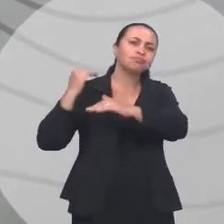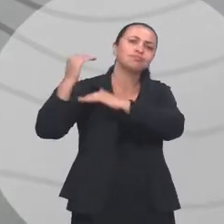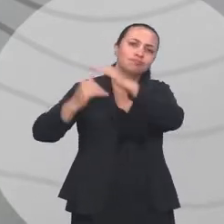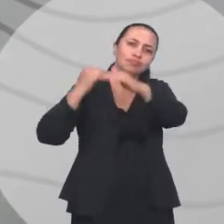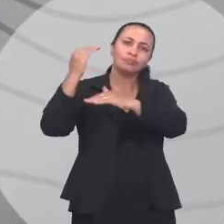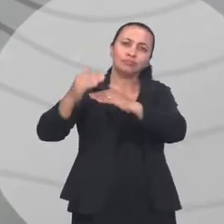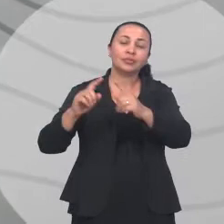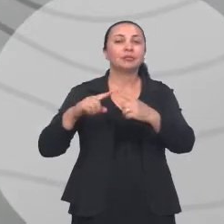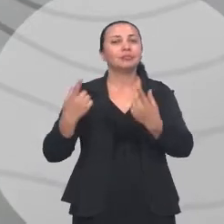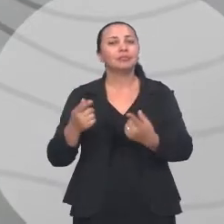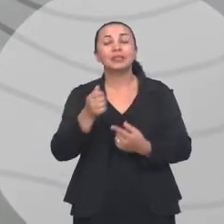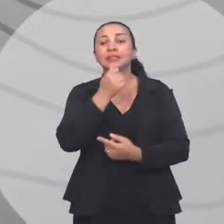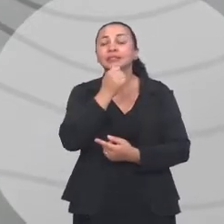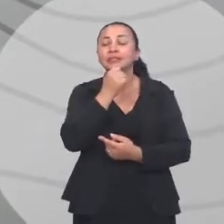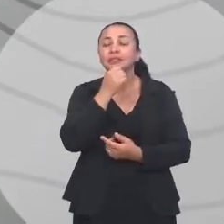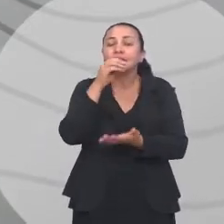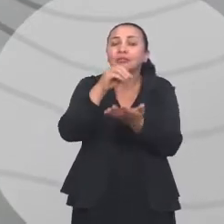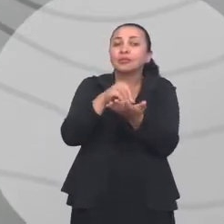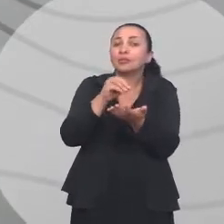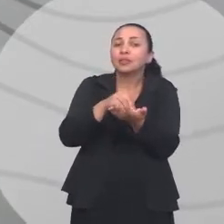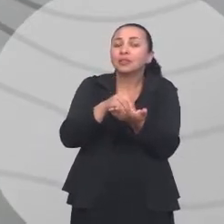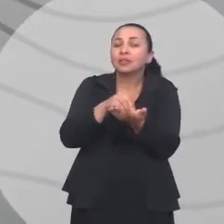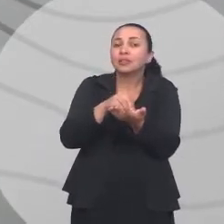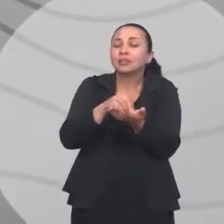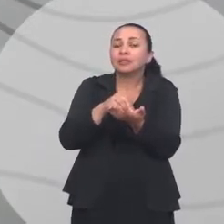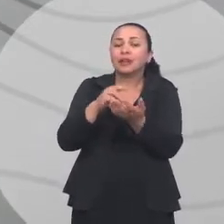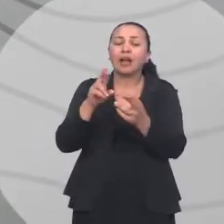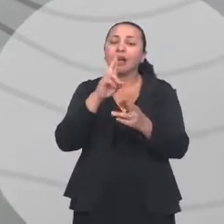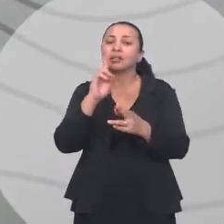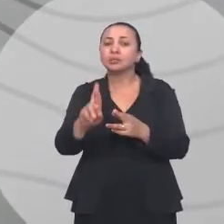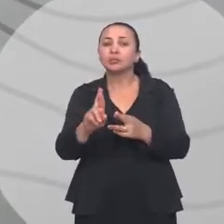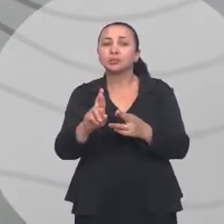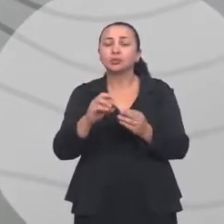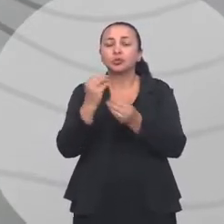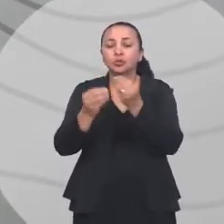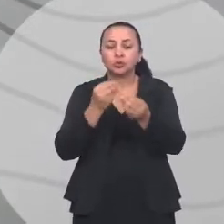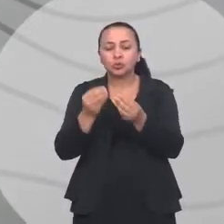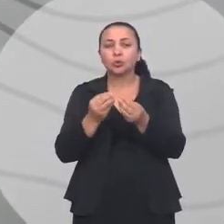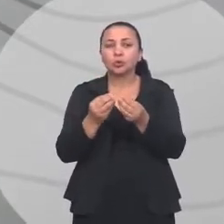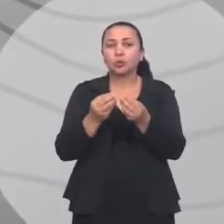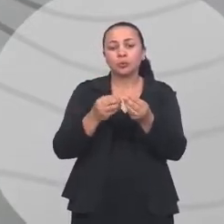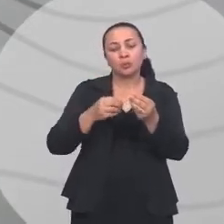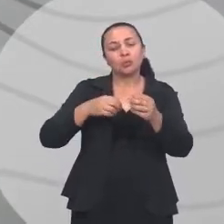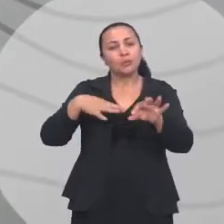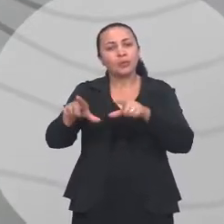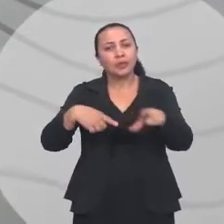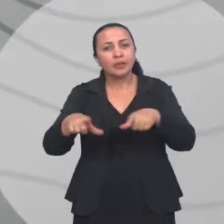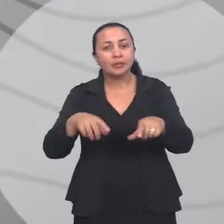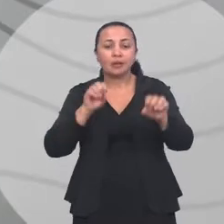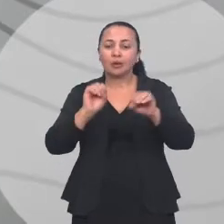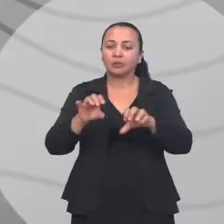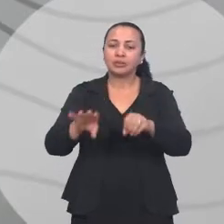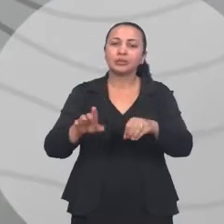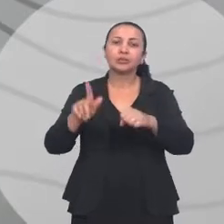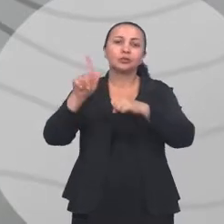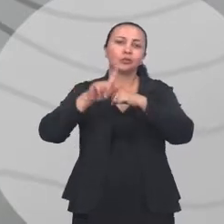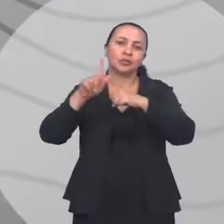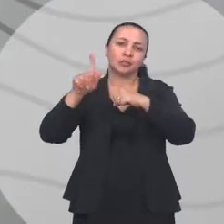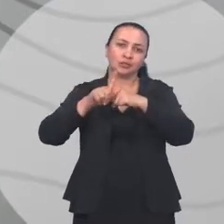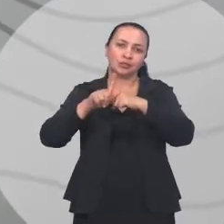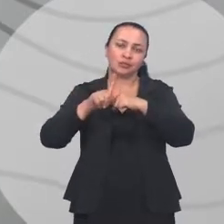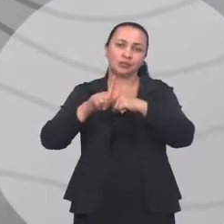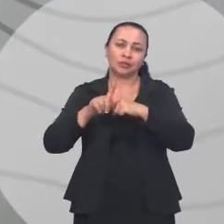mas a gente ainda tinha uma lacuna com relação à as ações relacionadas explicar especificamente ao ensino de